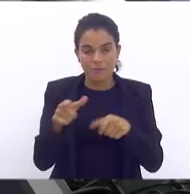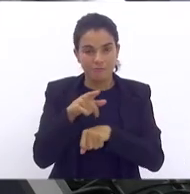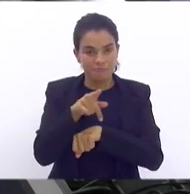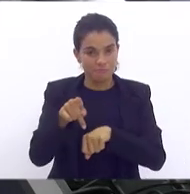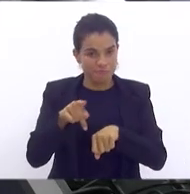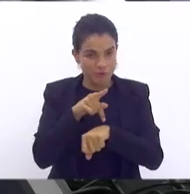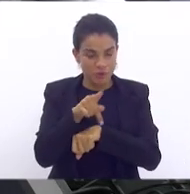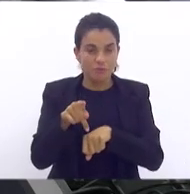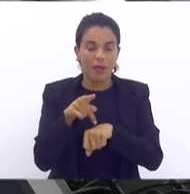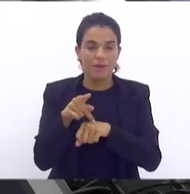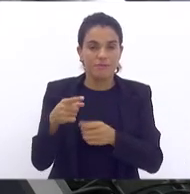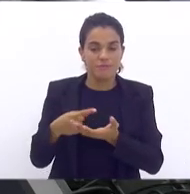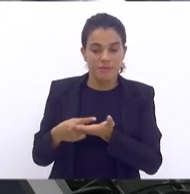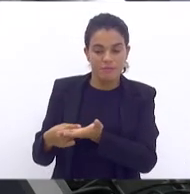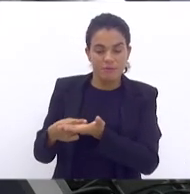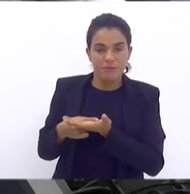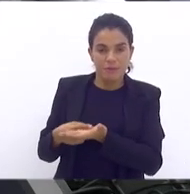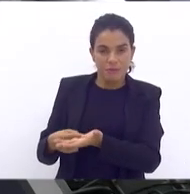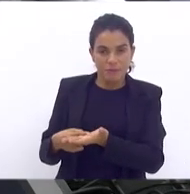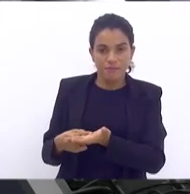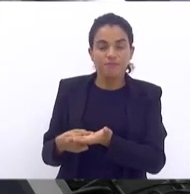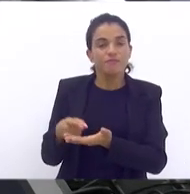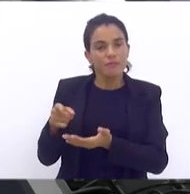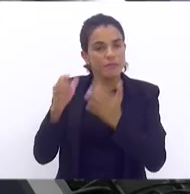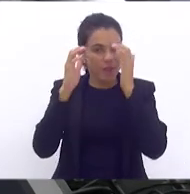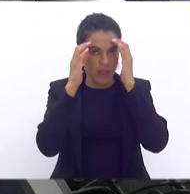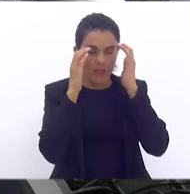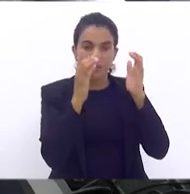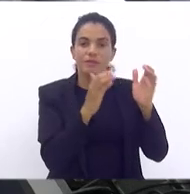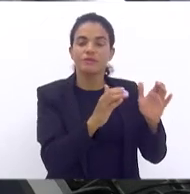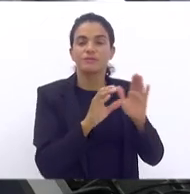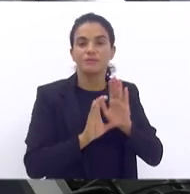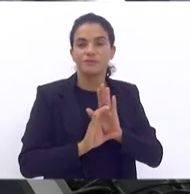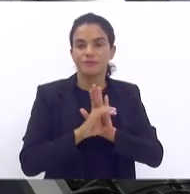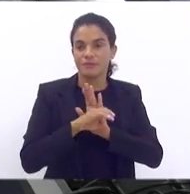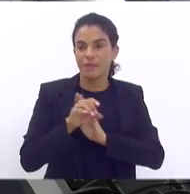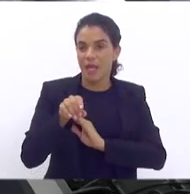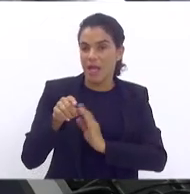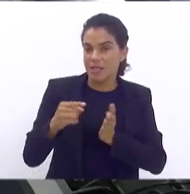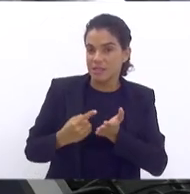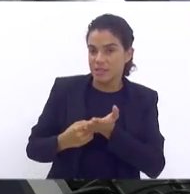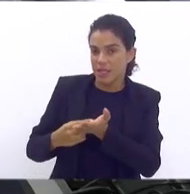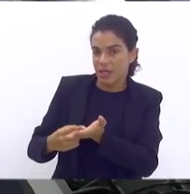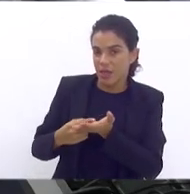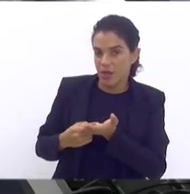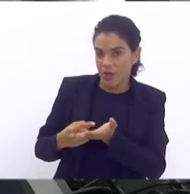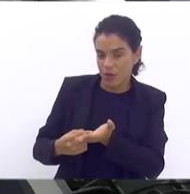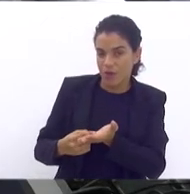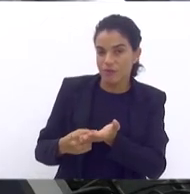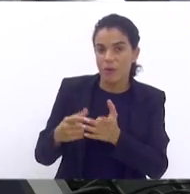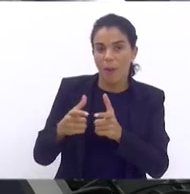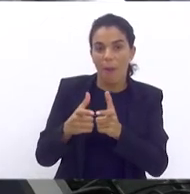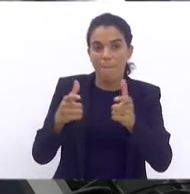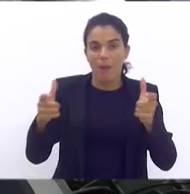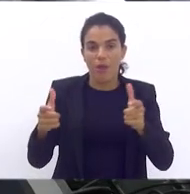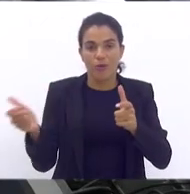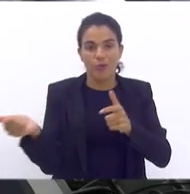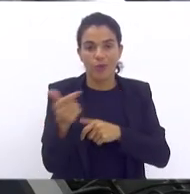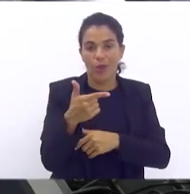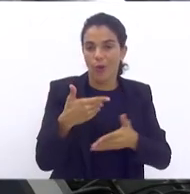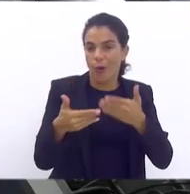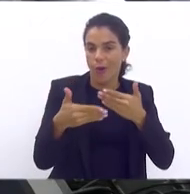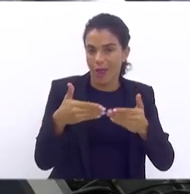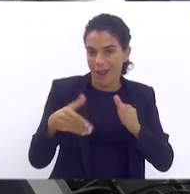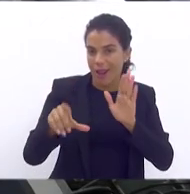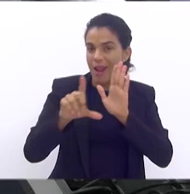dos países não signatários, ela respeita os seus conceitos. Essa convenção, por consequência, é maior que qualquer resolução da IMO. Sim,